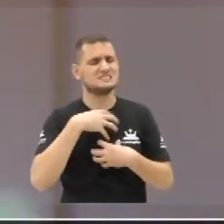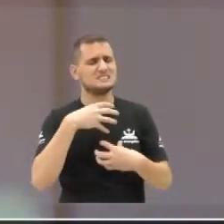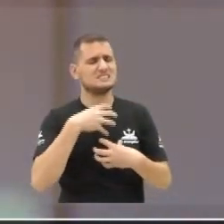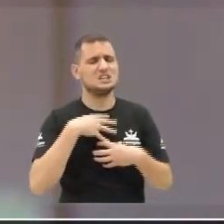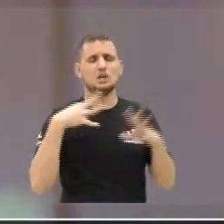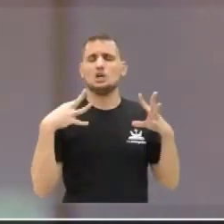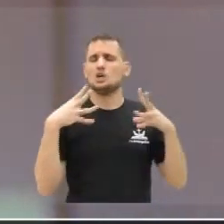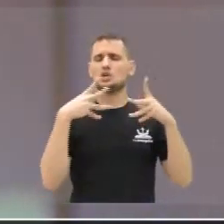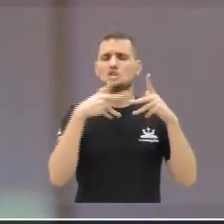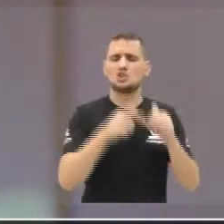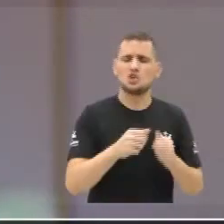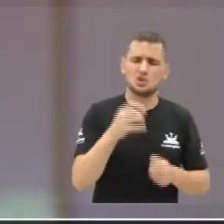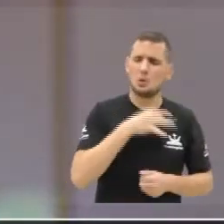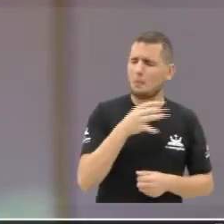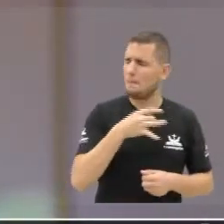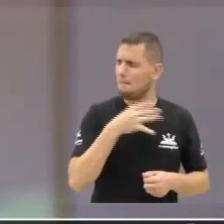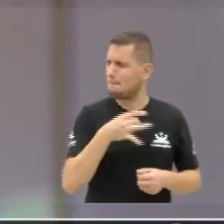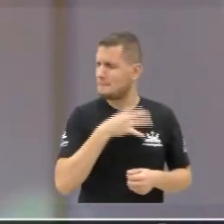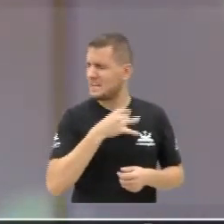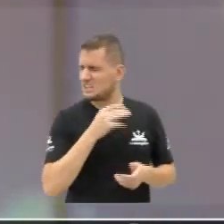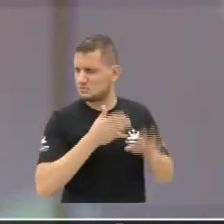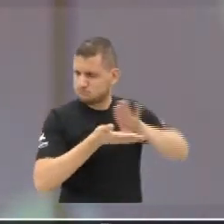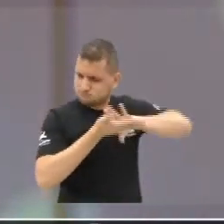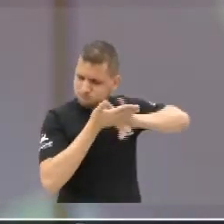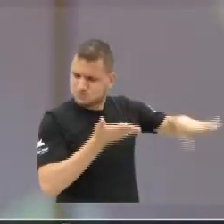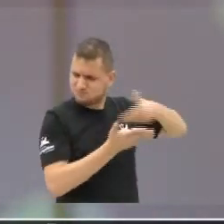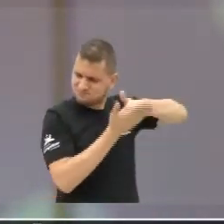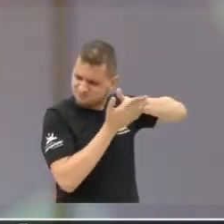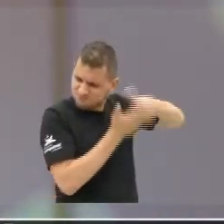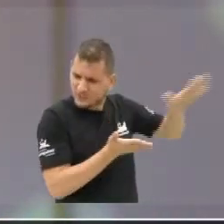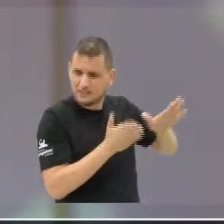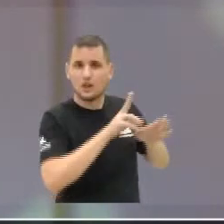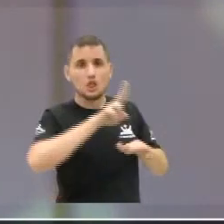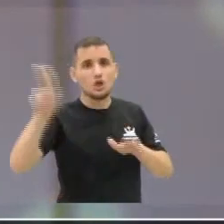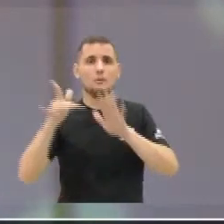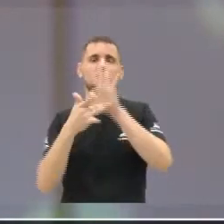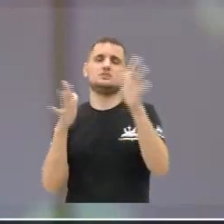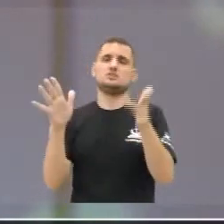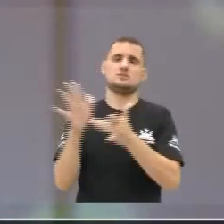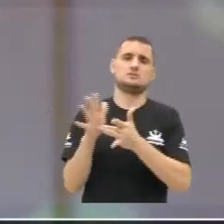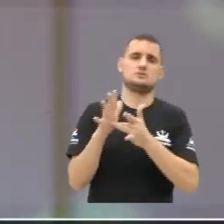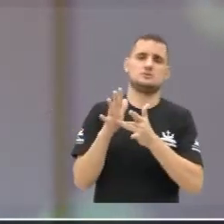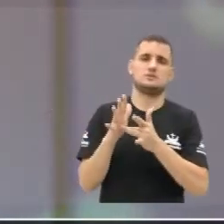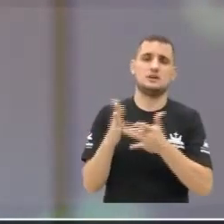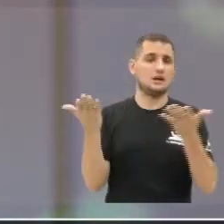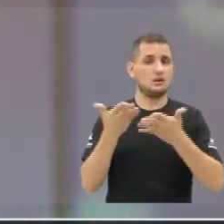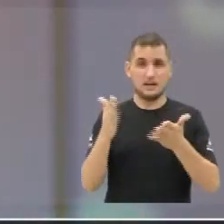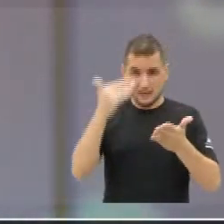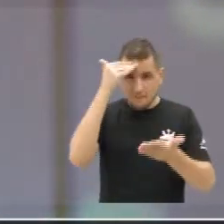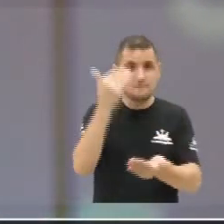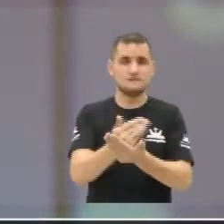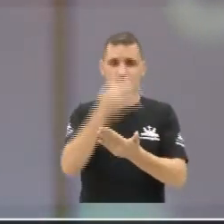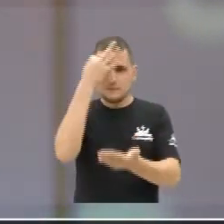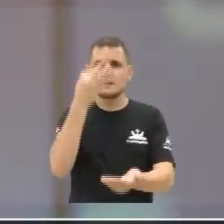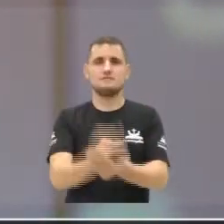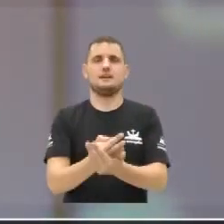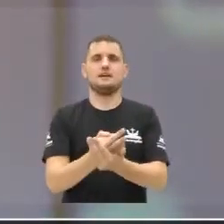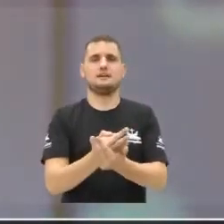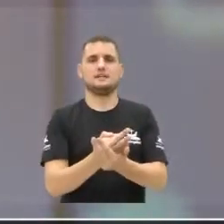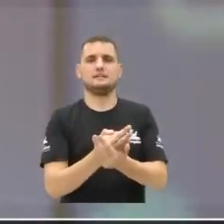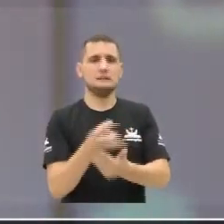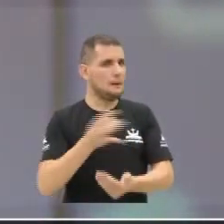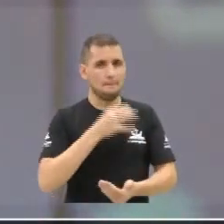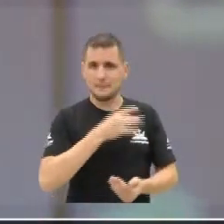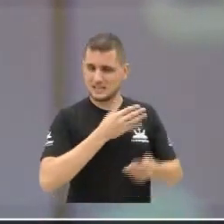todo espírito de medo agora saia da sua vida em nome de Jesus. Porque tendes